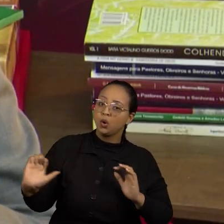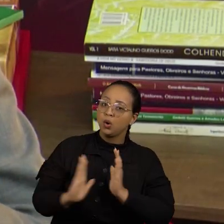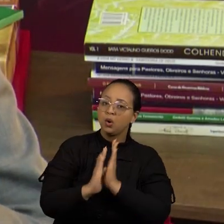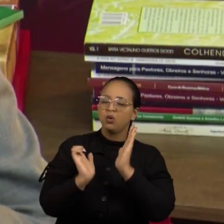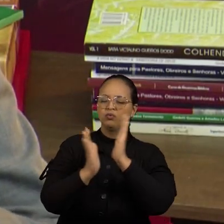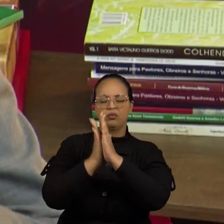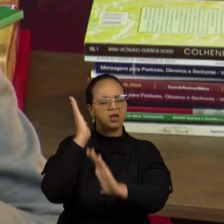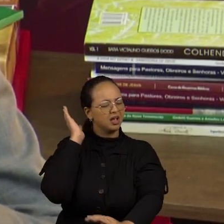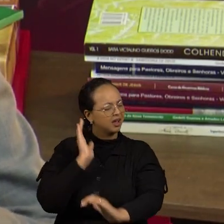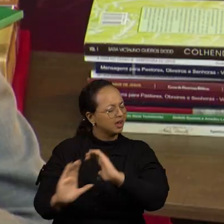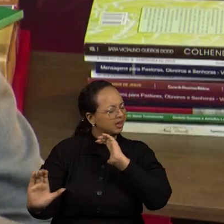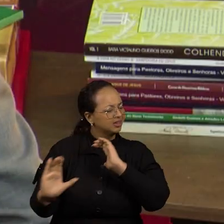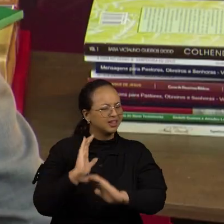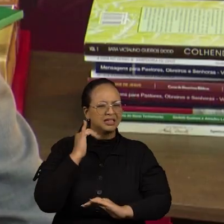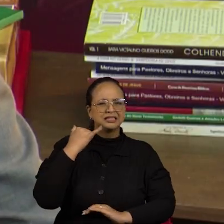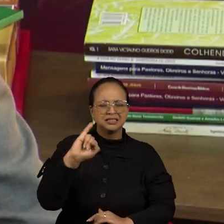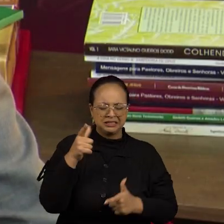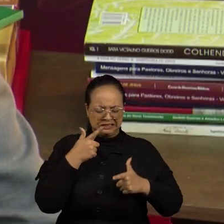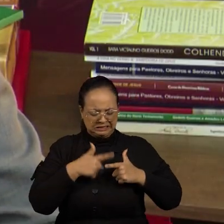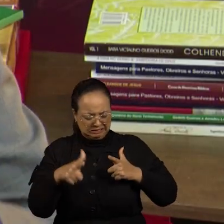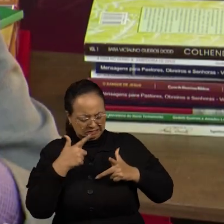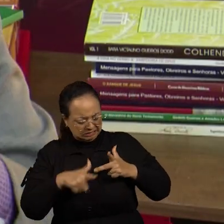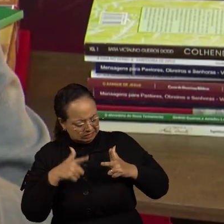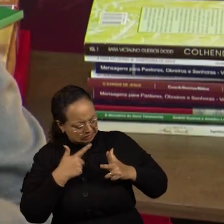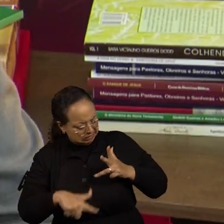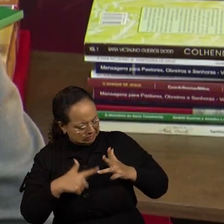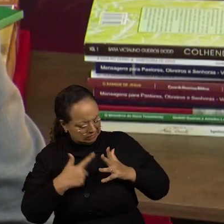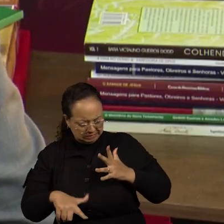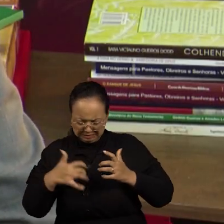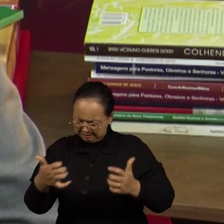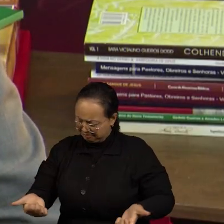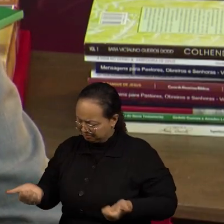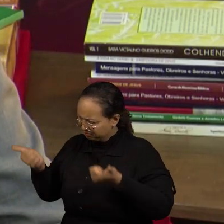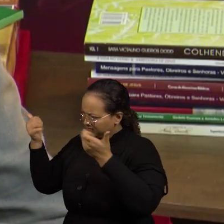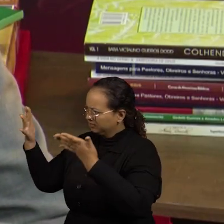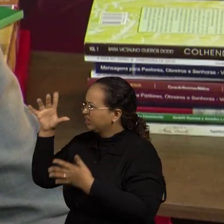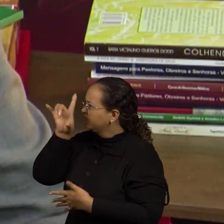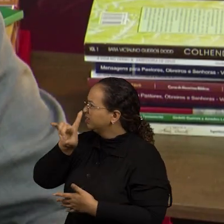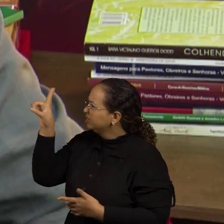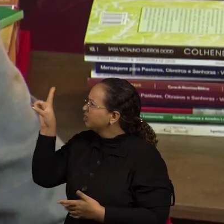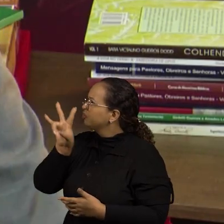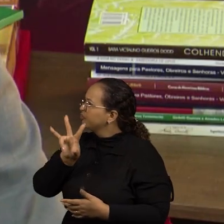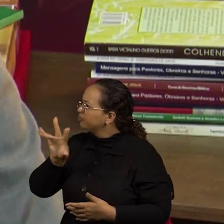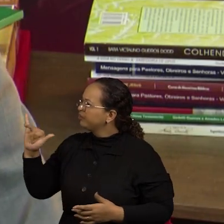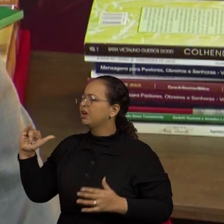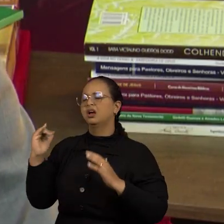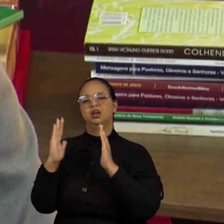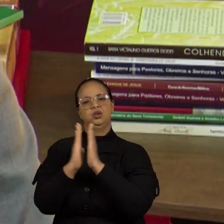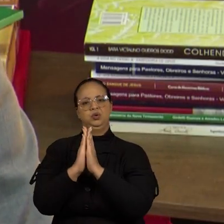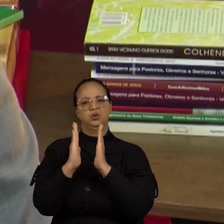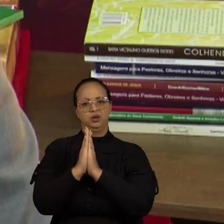vamos passar as nossas provações, mas vamos vencer na oração. Então ele armar a tenda ali,